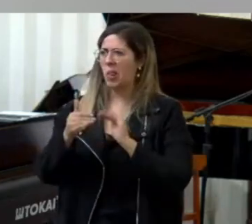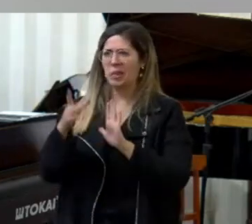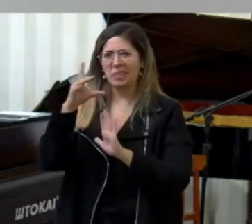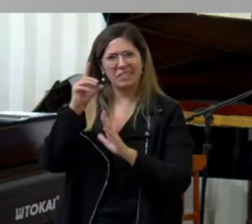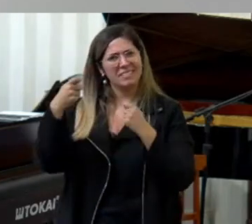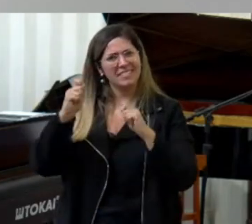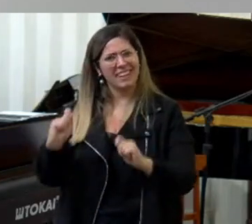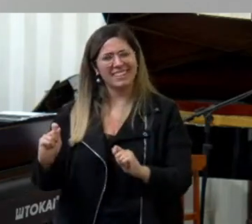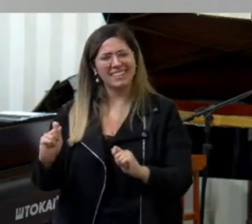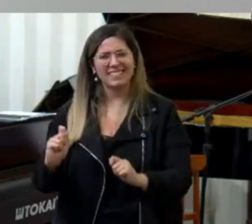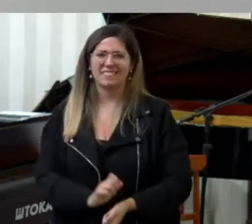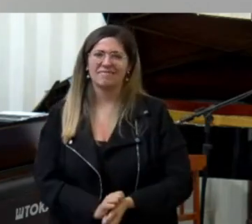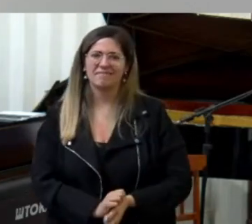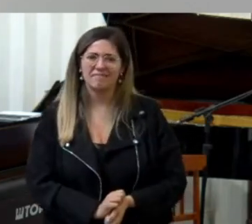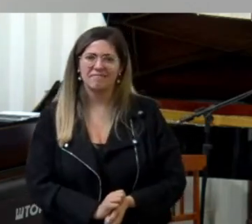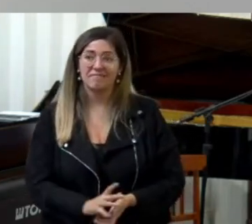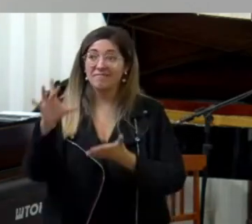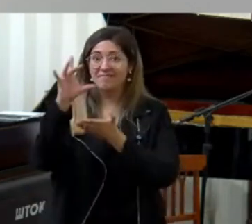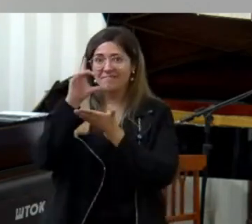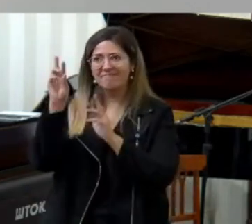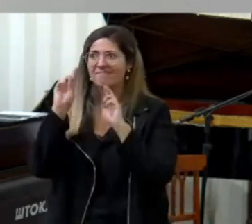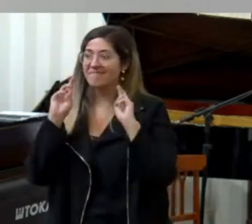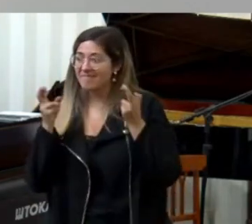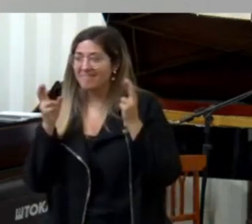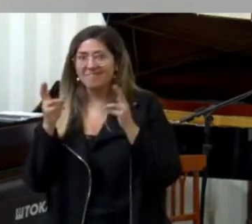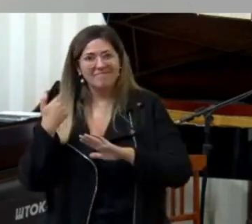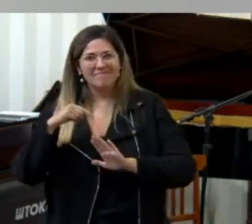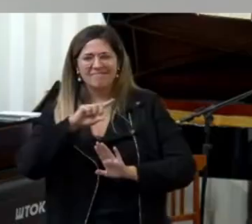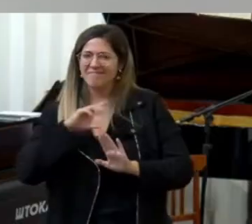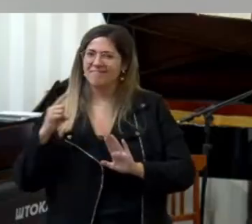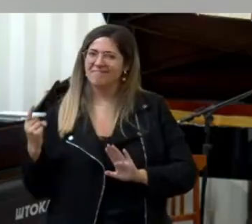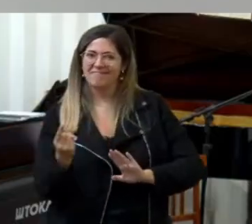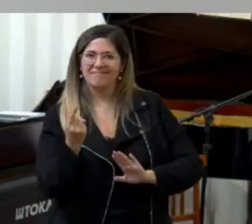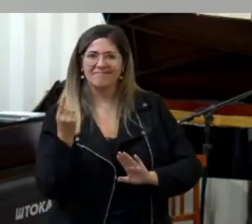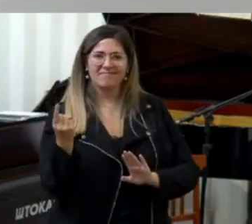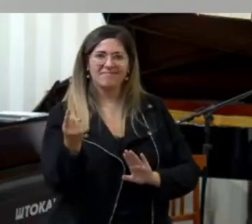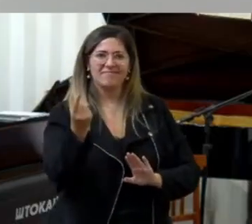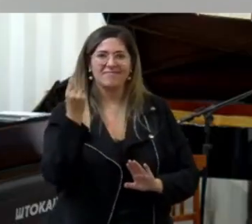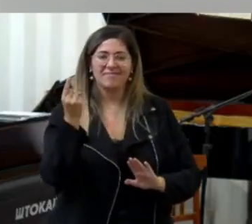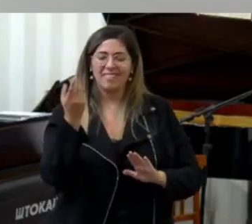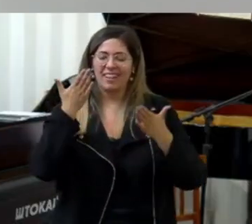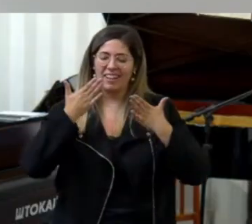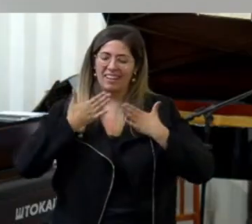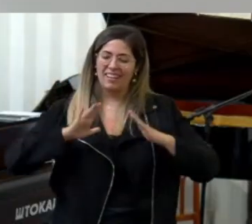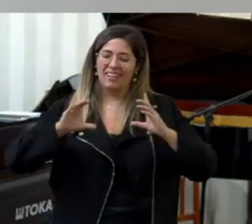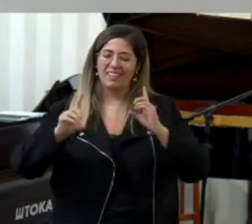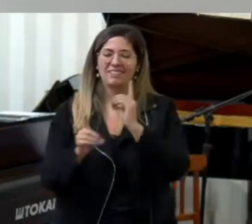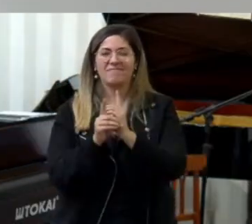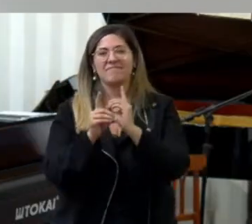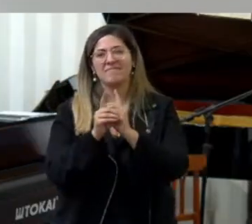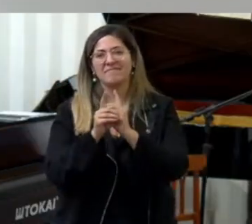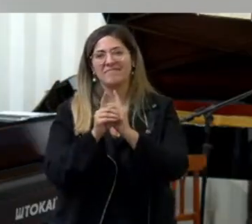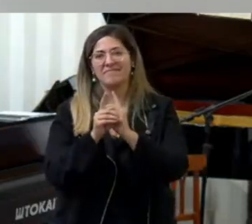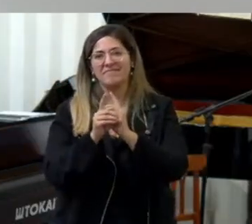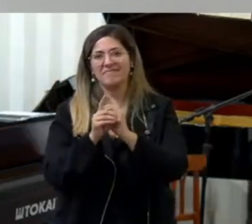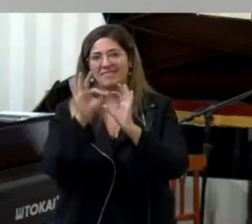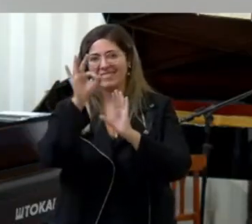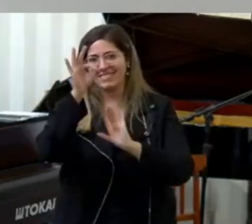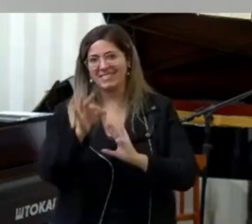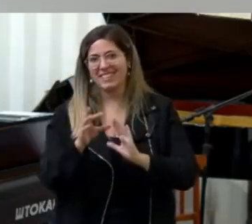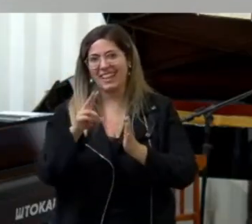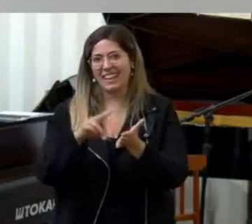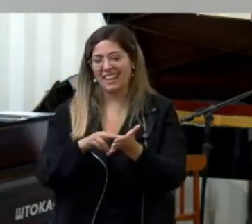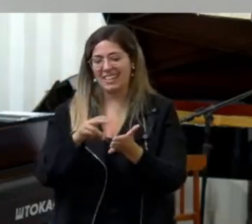nos deu. Deus é a nossa esperança eterna para que descansemos na certeza